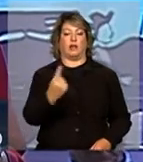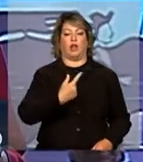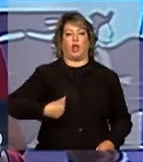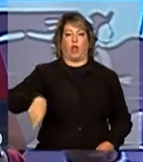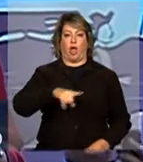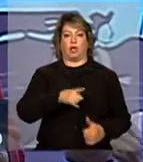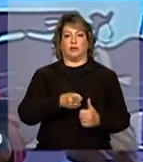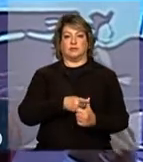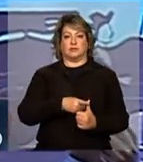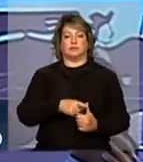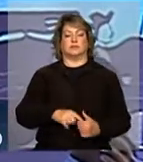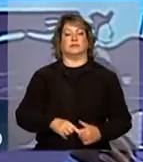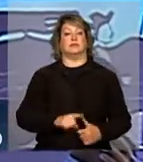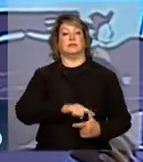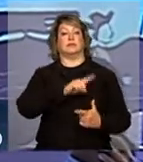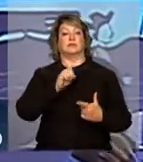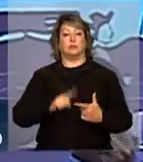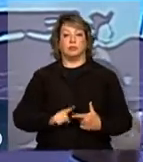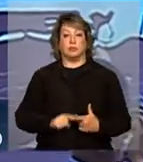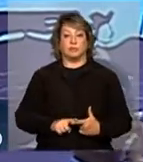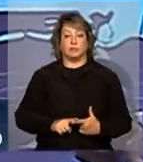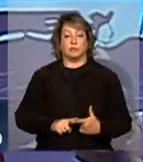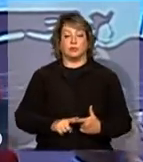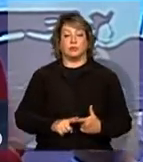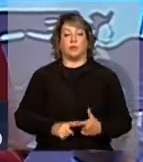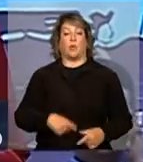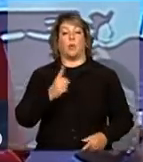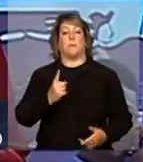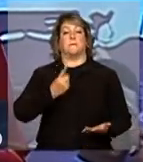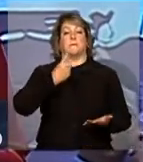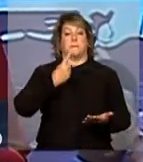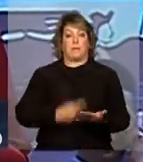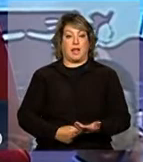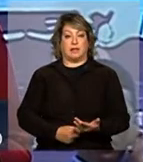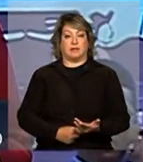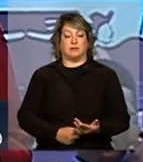nós. Segundo, um pacto